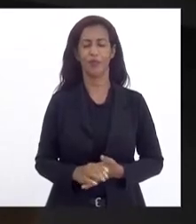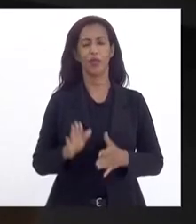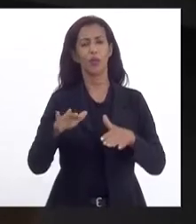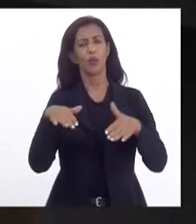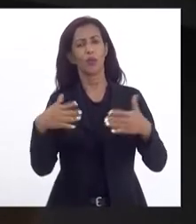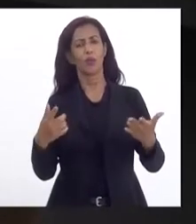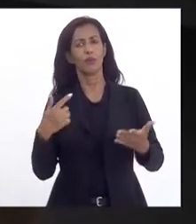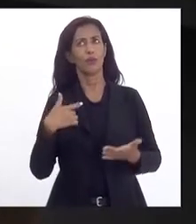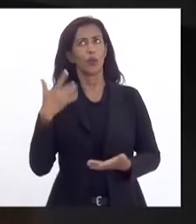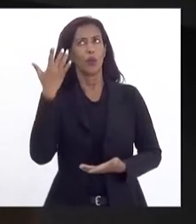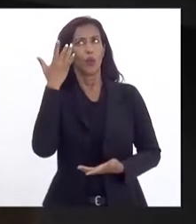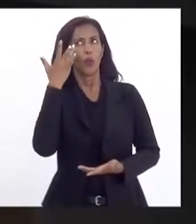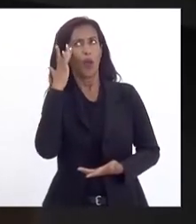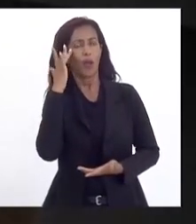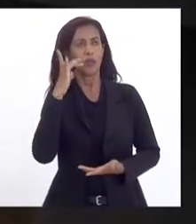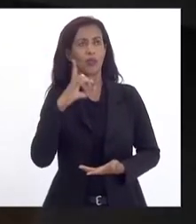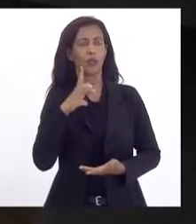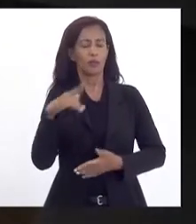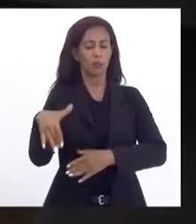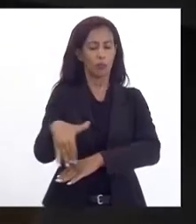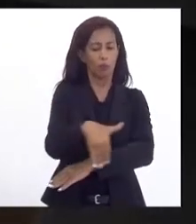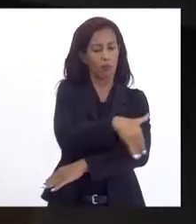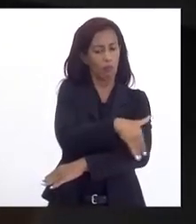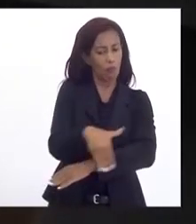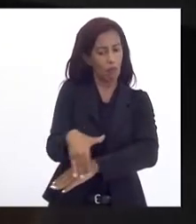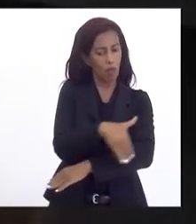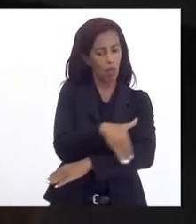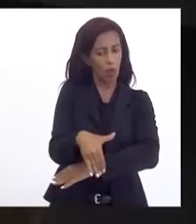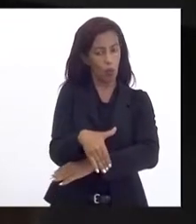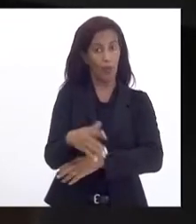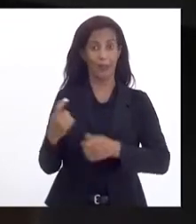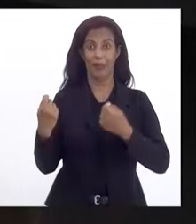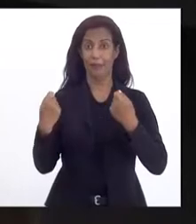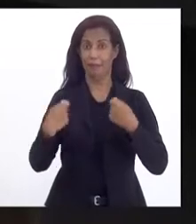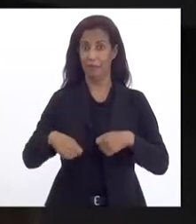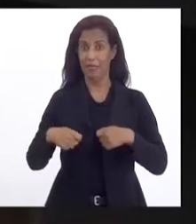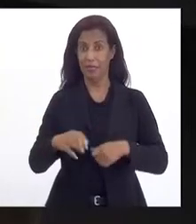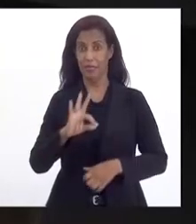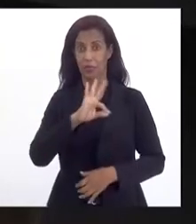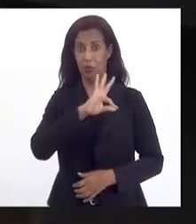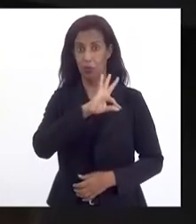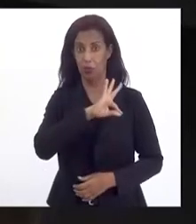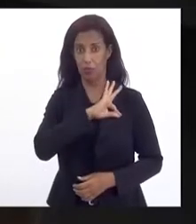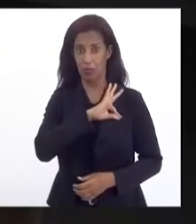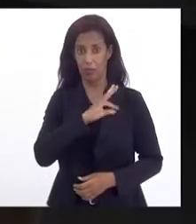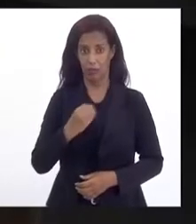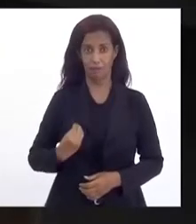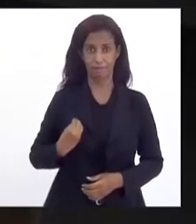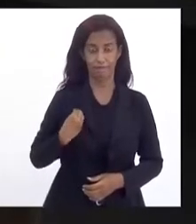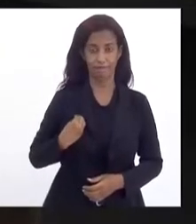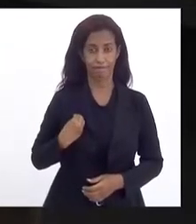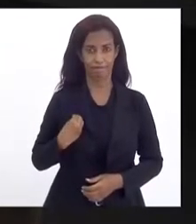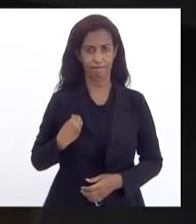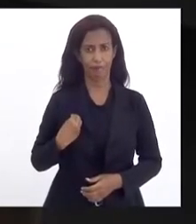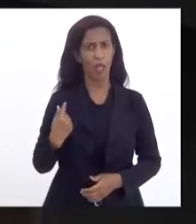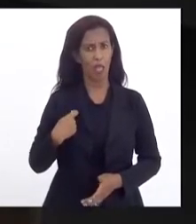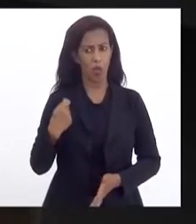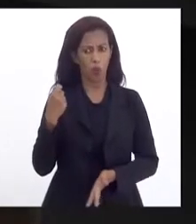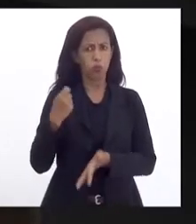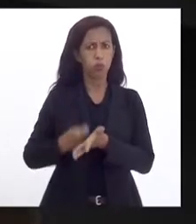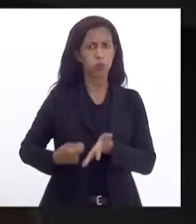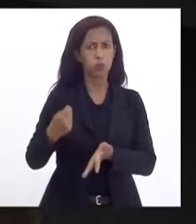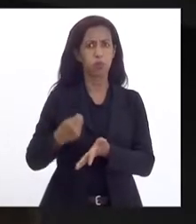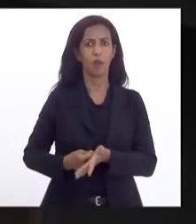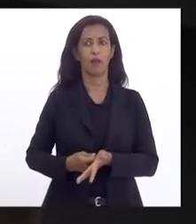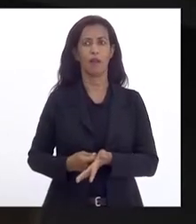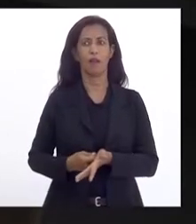acho que tem uma rua que merece segurança presente, eu luto por isso. Uma vez